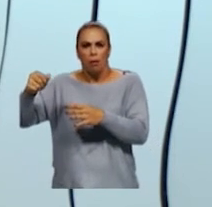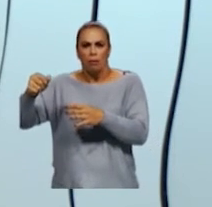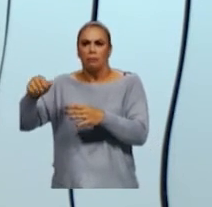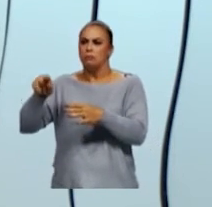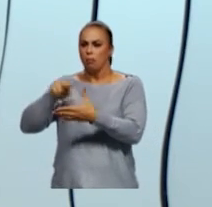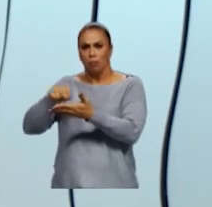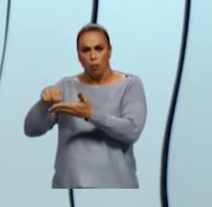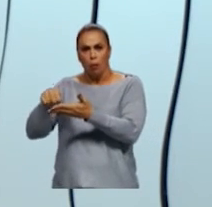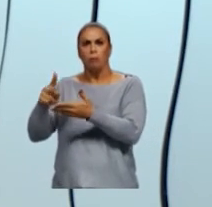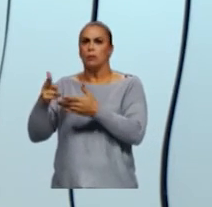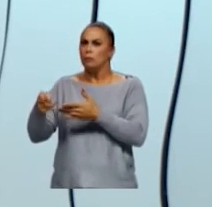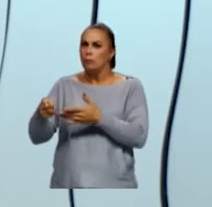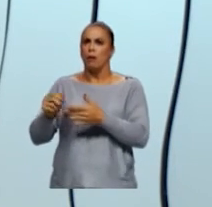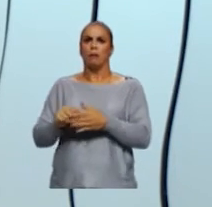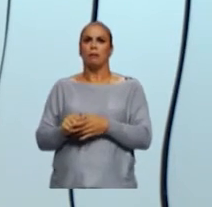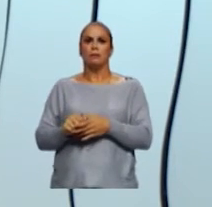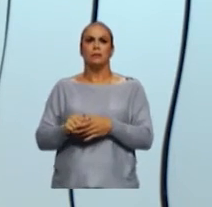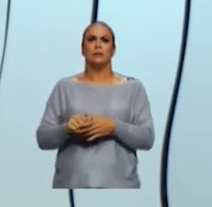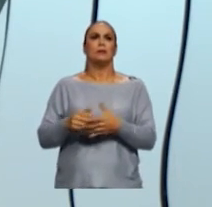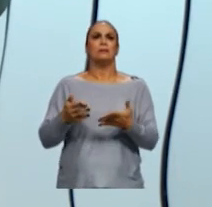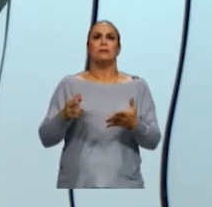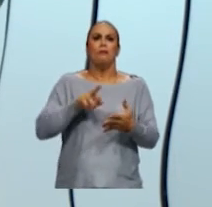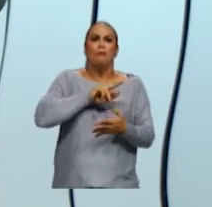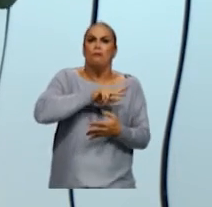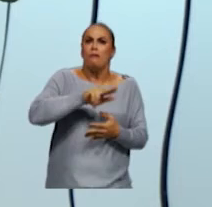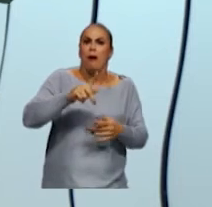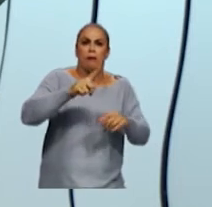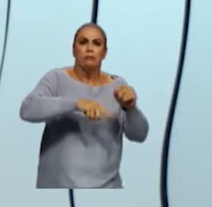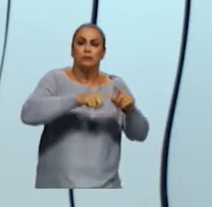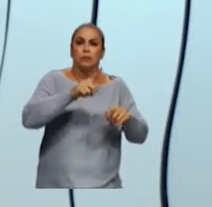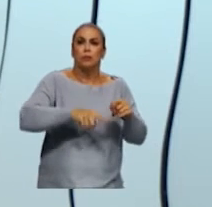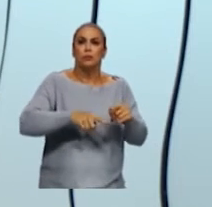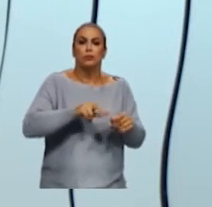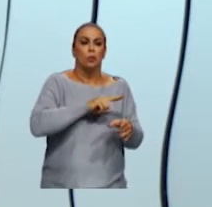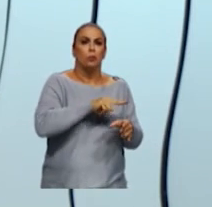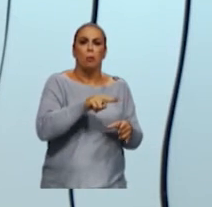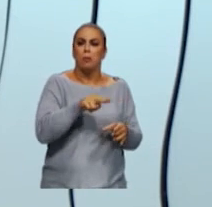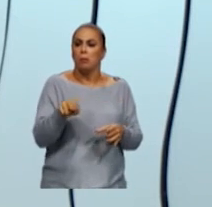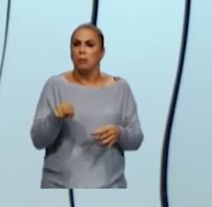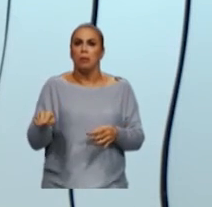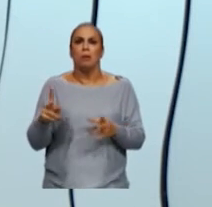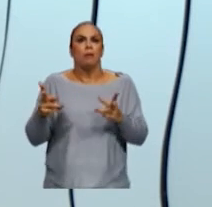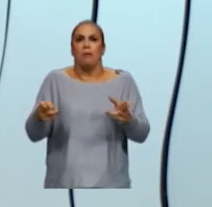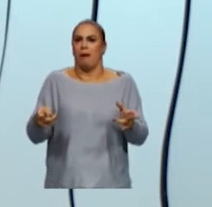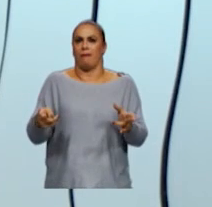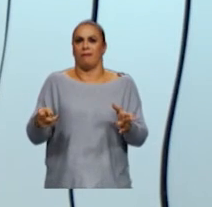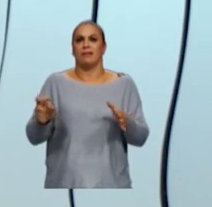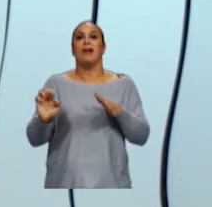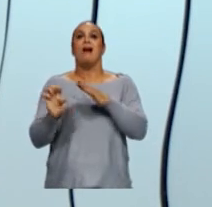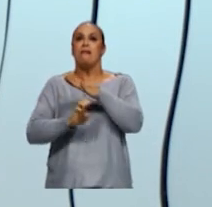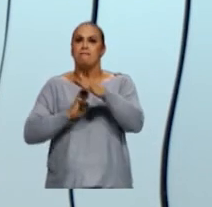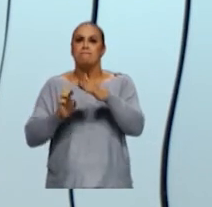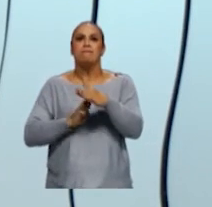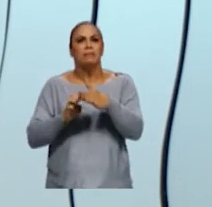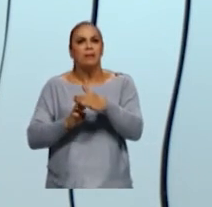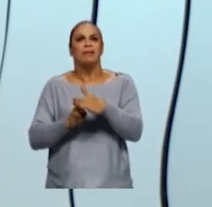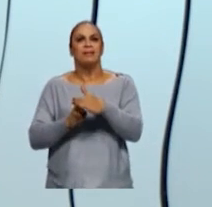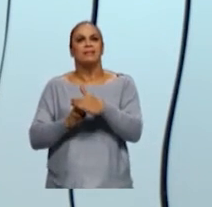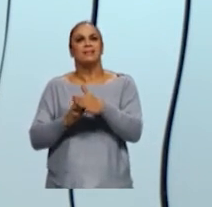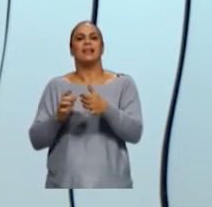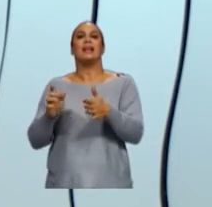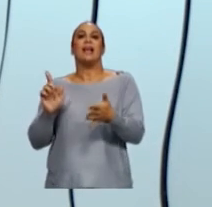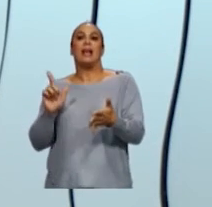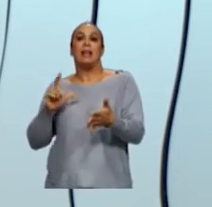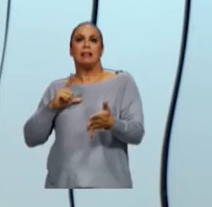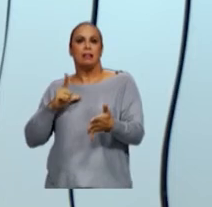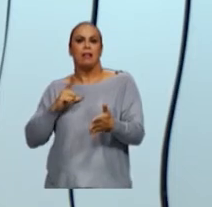linha alimentícia, de cereais. Então, vocês estão vendo que é uma empresa que domina um mercado de diferentes